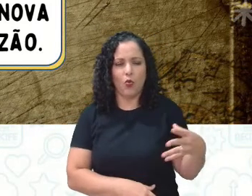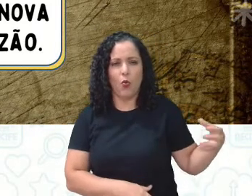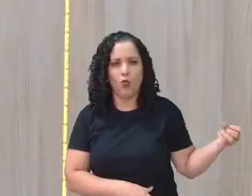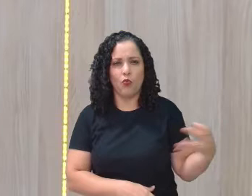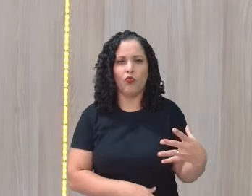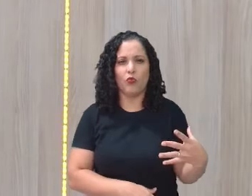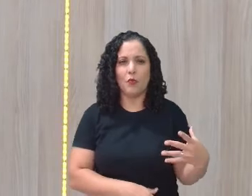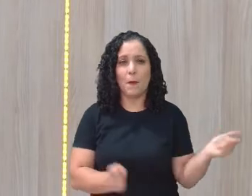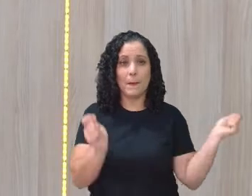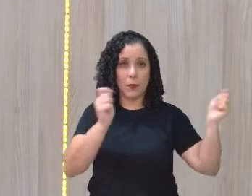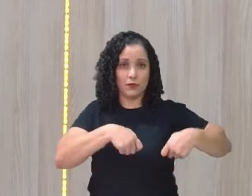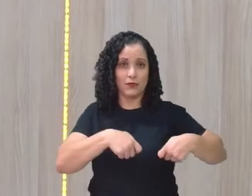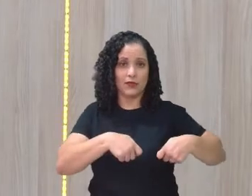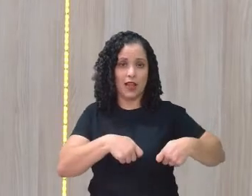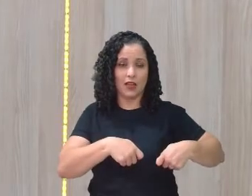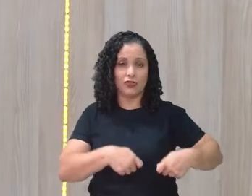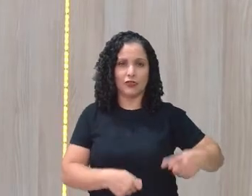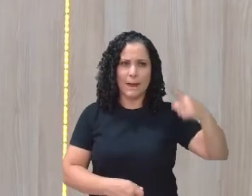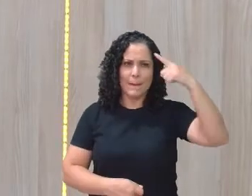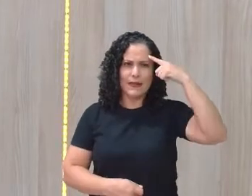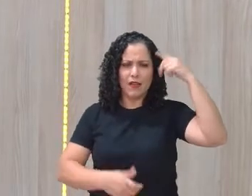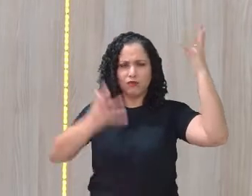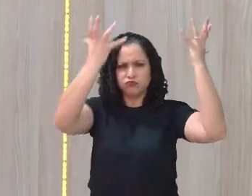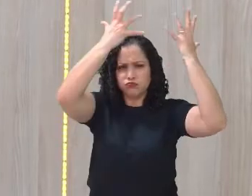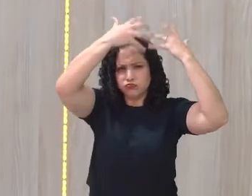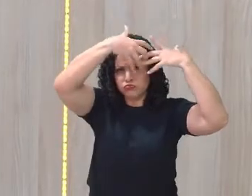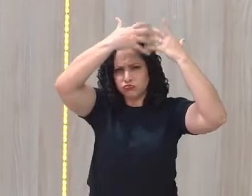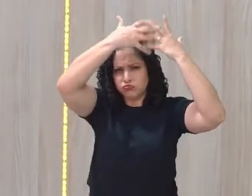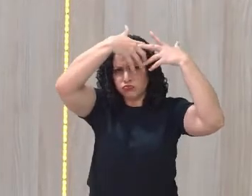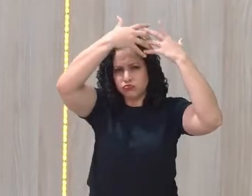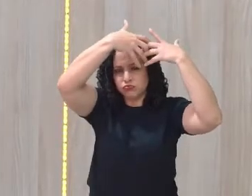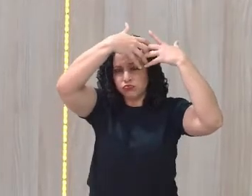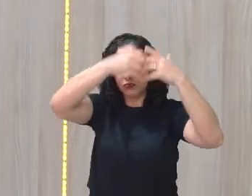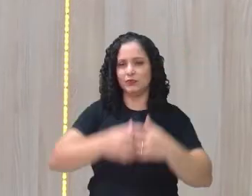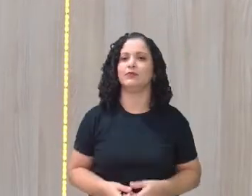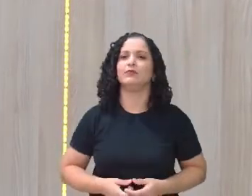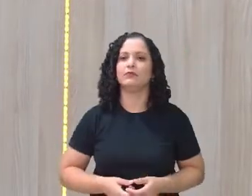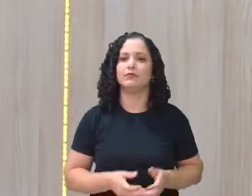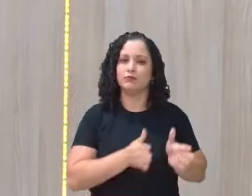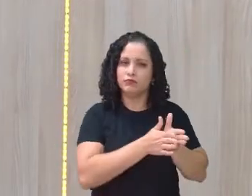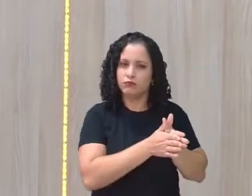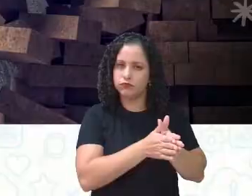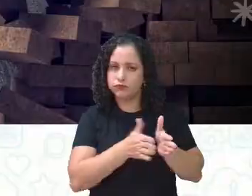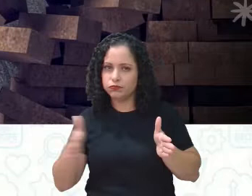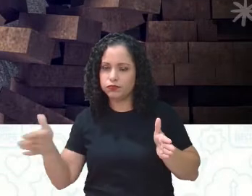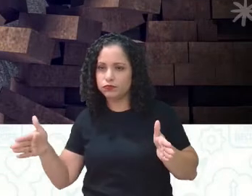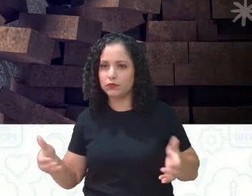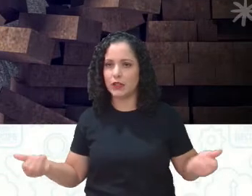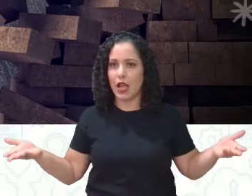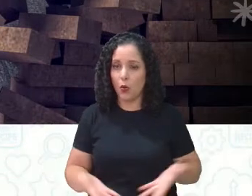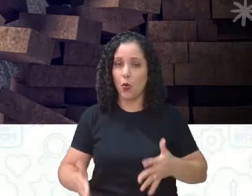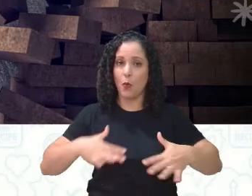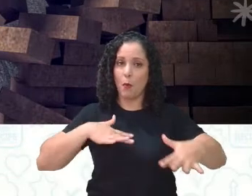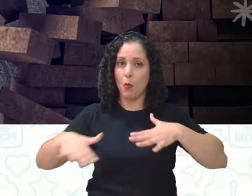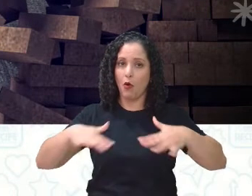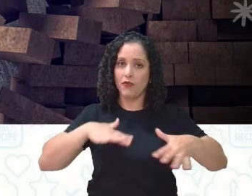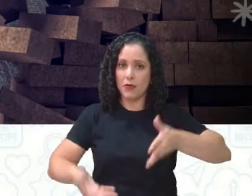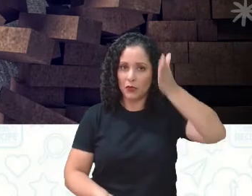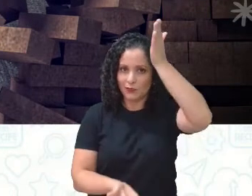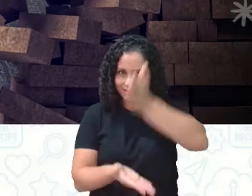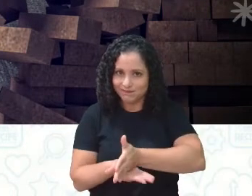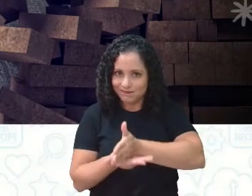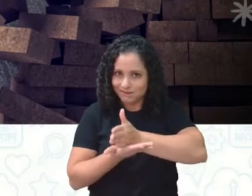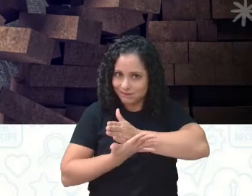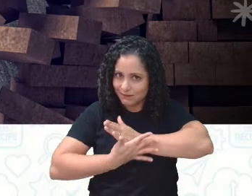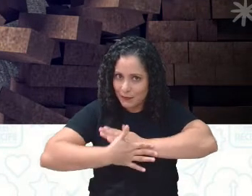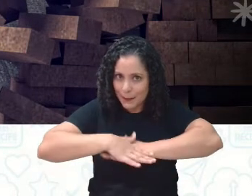fundamentado na razão, na racionalidade. Seguindo aqui, olha, rompe esse movimento, o iluminismo rompe